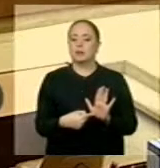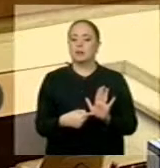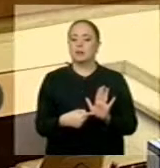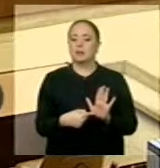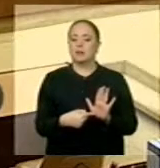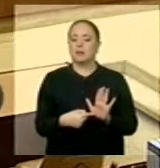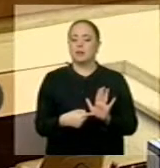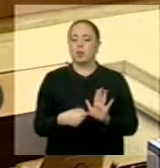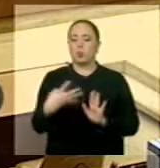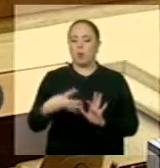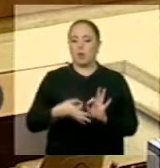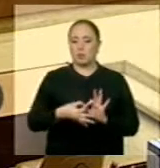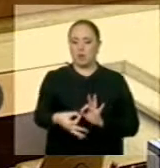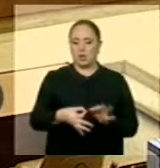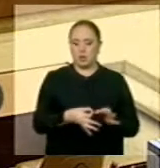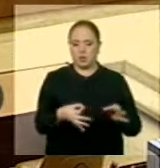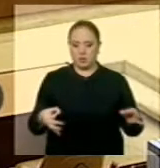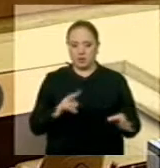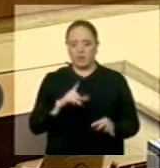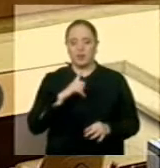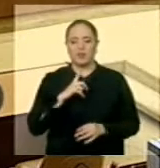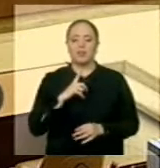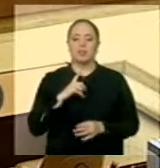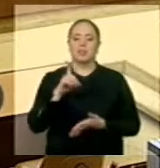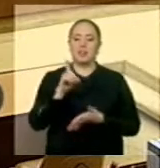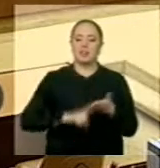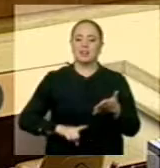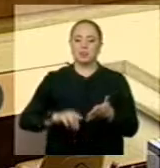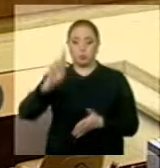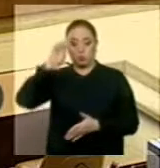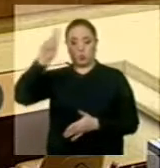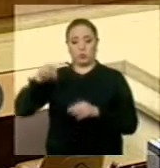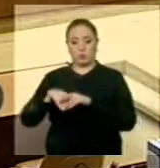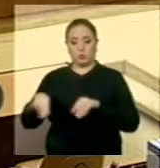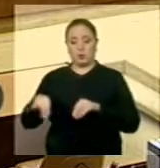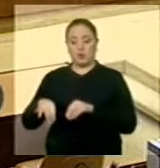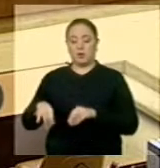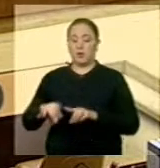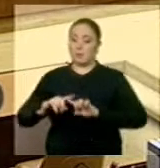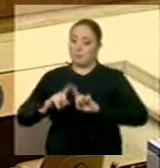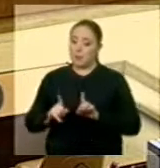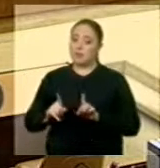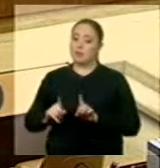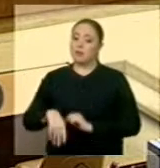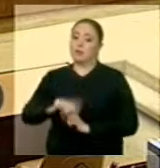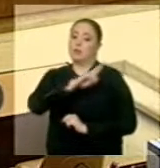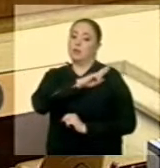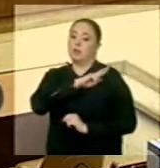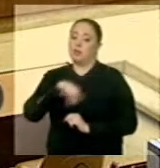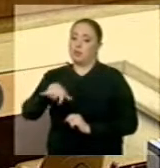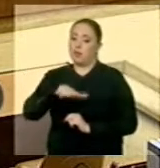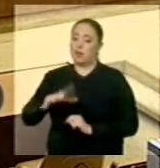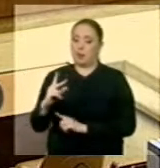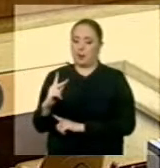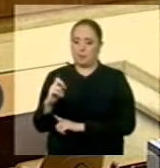4 módulos fiscais serão averiguados por meio de declaração do ocupante, sujeito à responsabilização nas esferas penal, administrativa